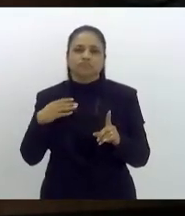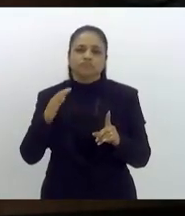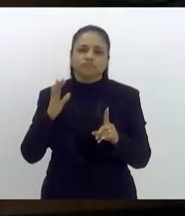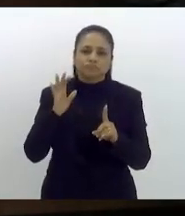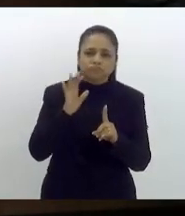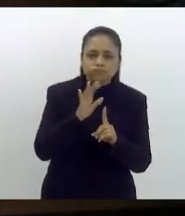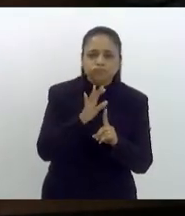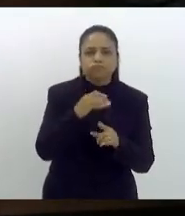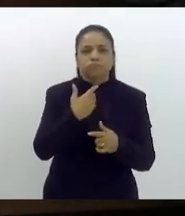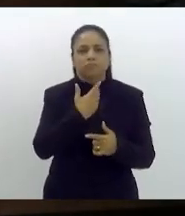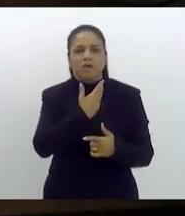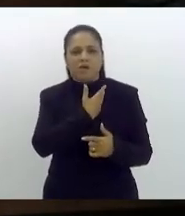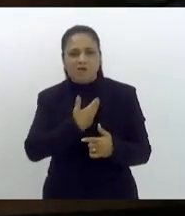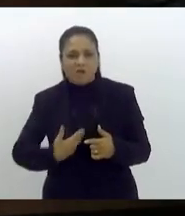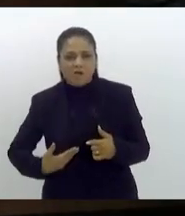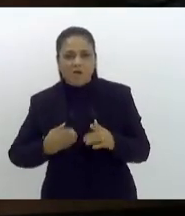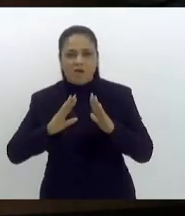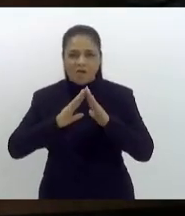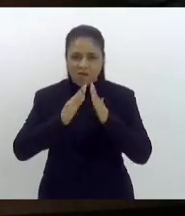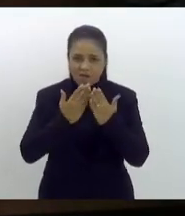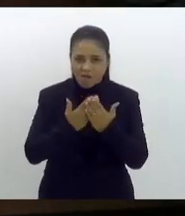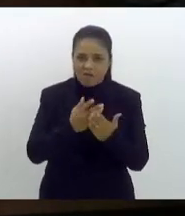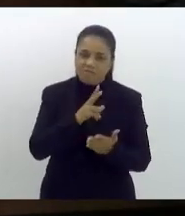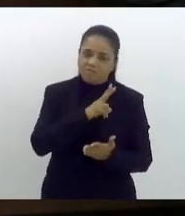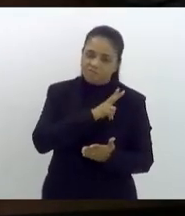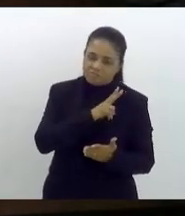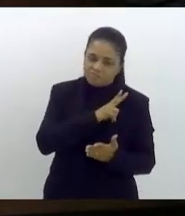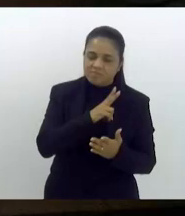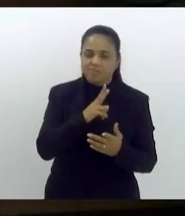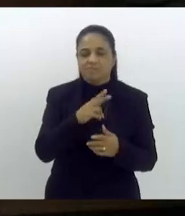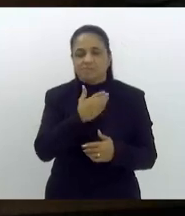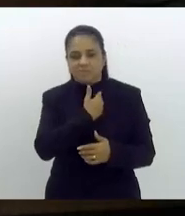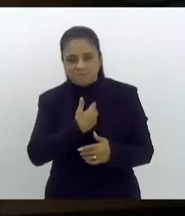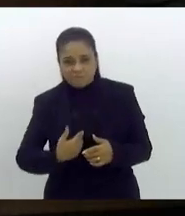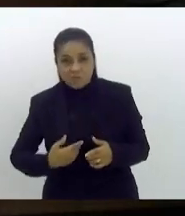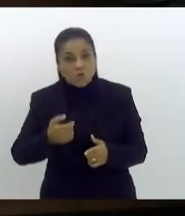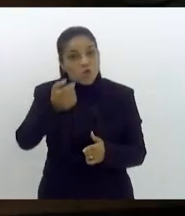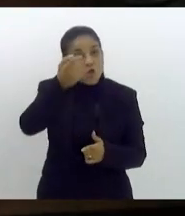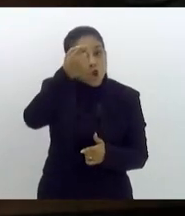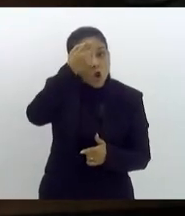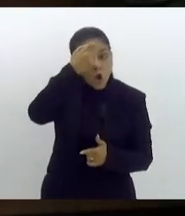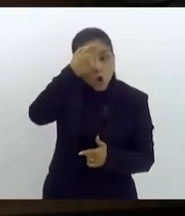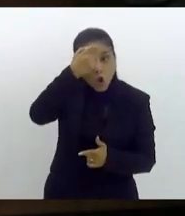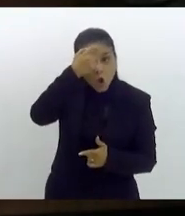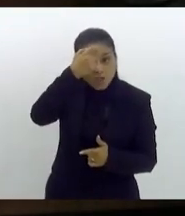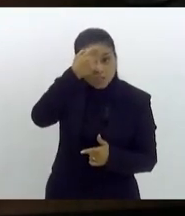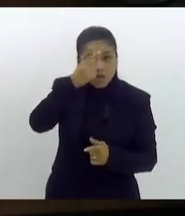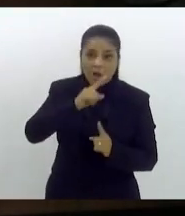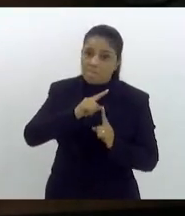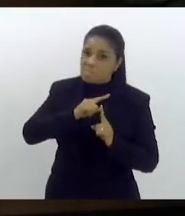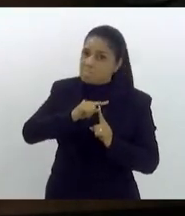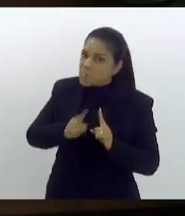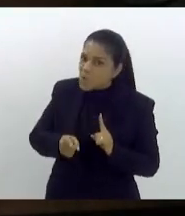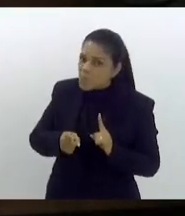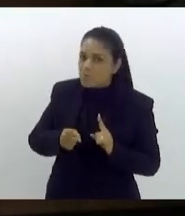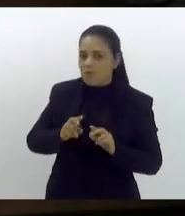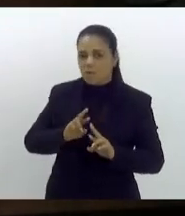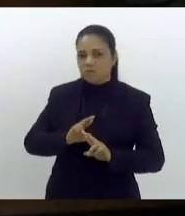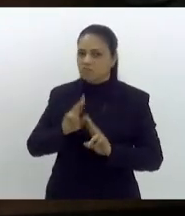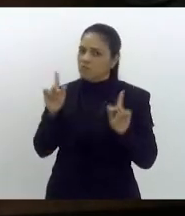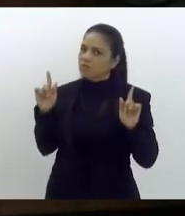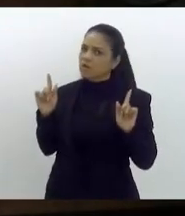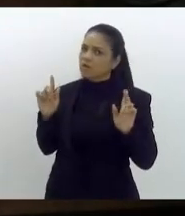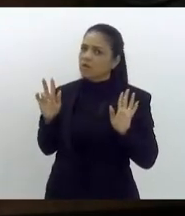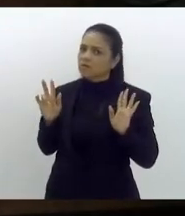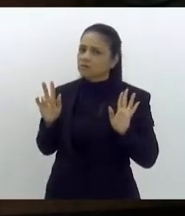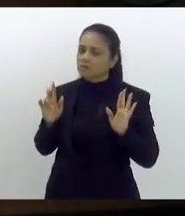estaduais as escolas públicas e as escolas privadas no sentido de conscientizar agora proibir não mais e faço